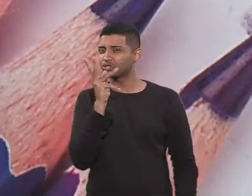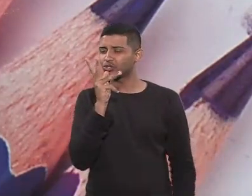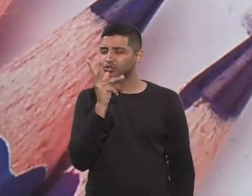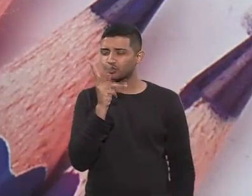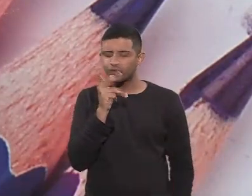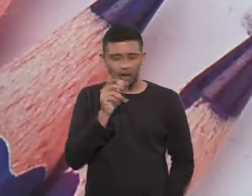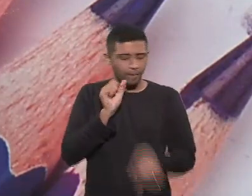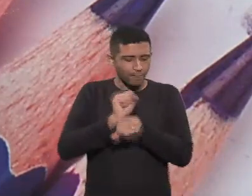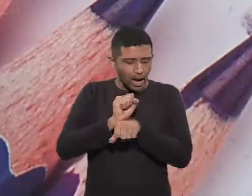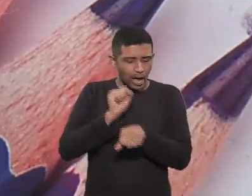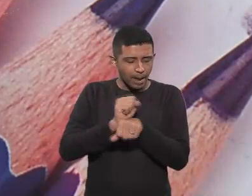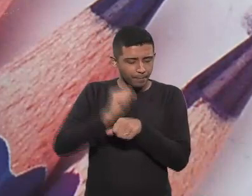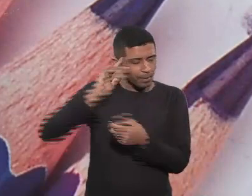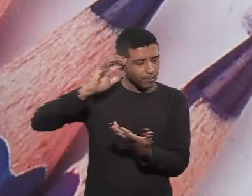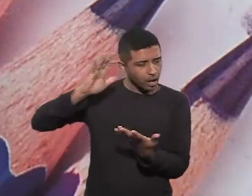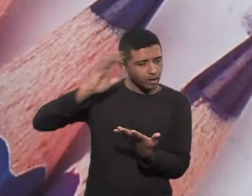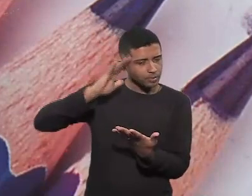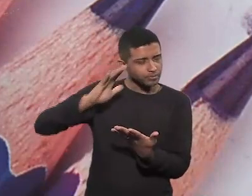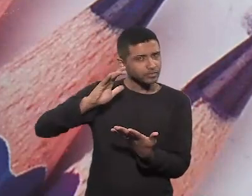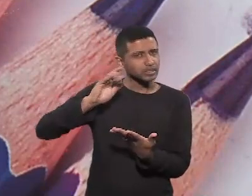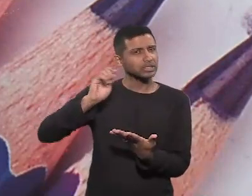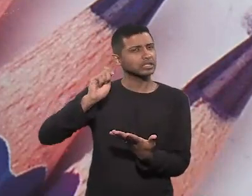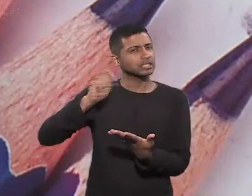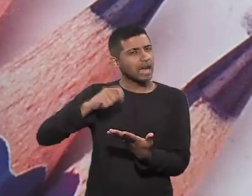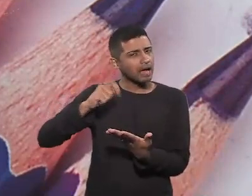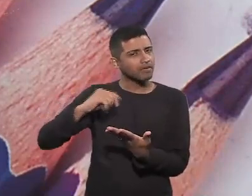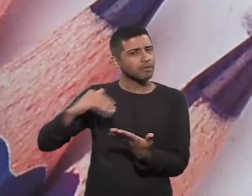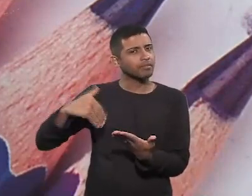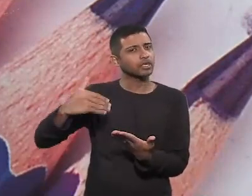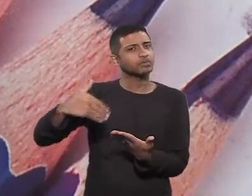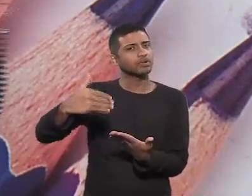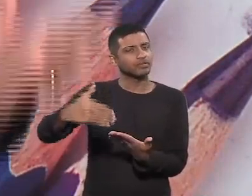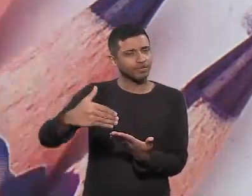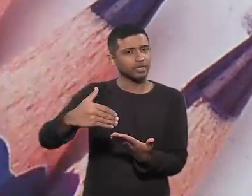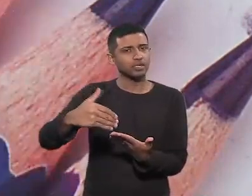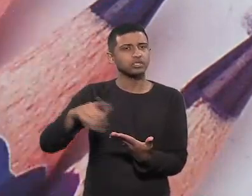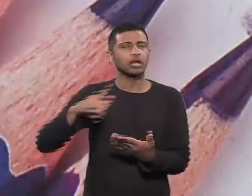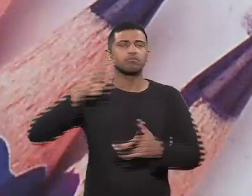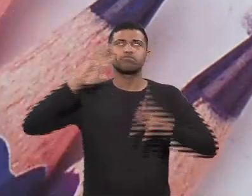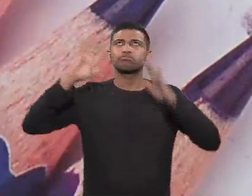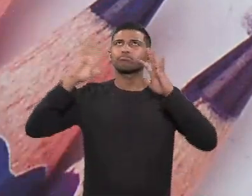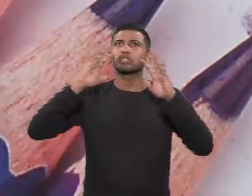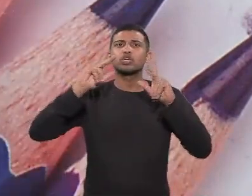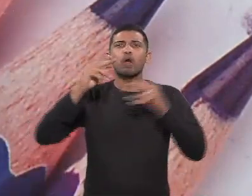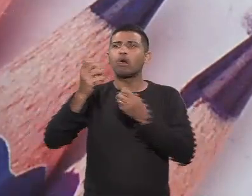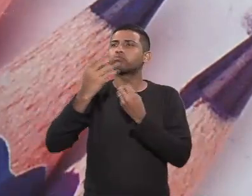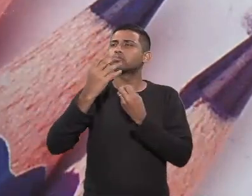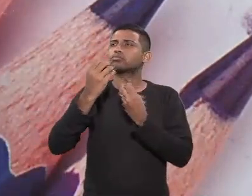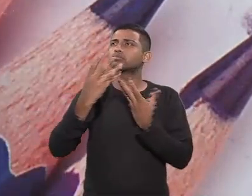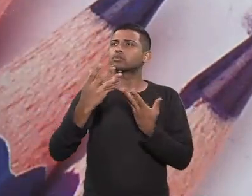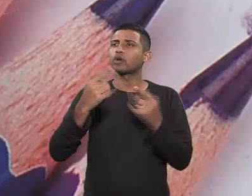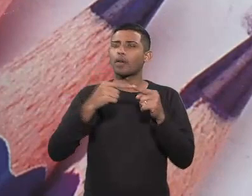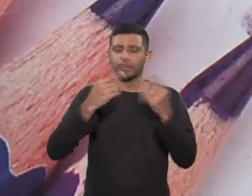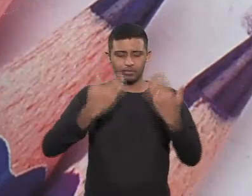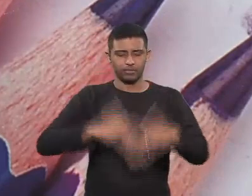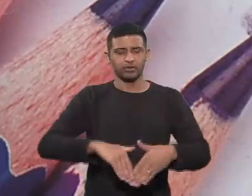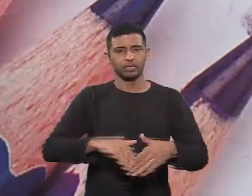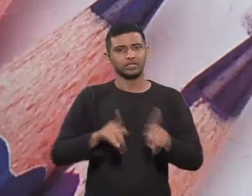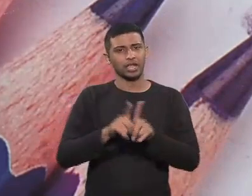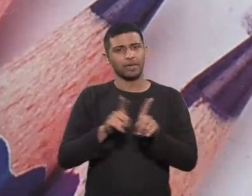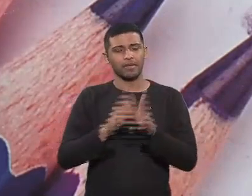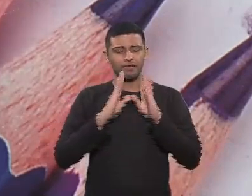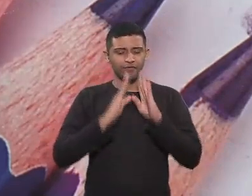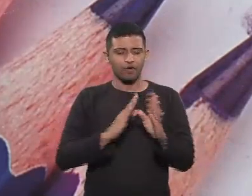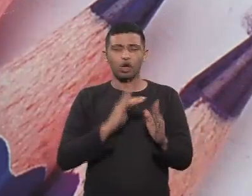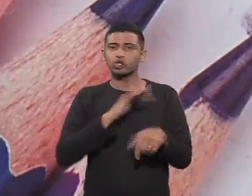poderia gerar conteúdo, eu acho que poderia gerar uma aula, né, no meio da prova, como a questão também